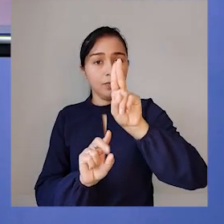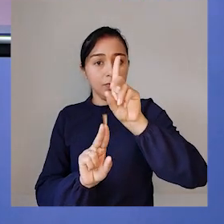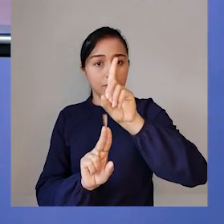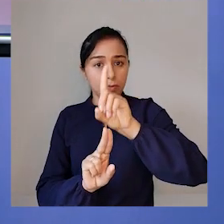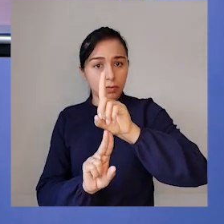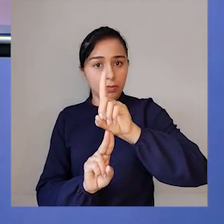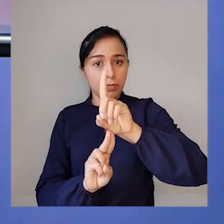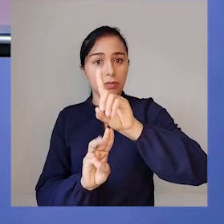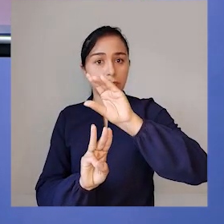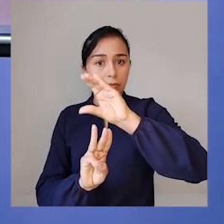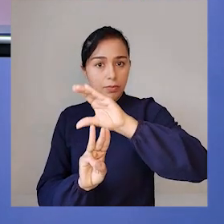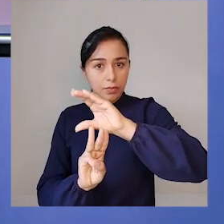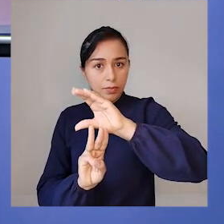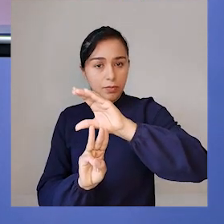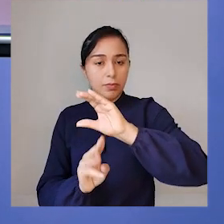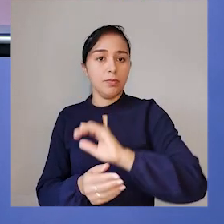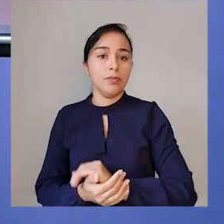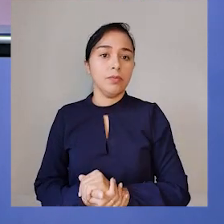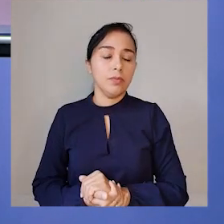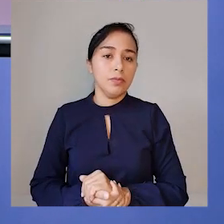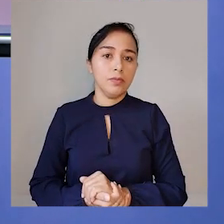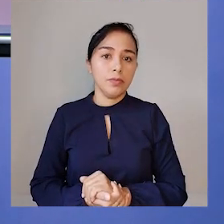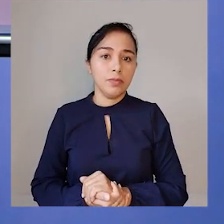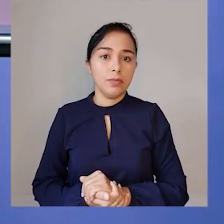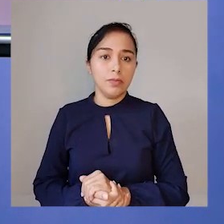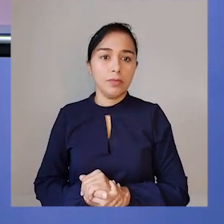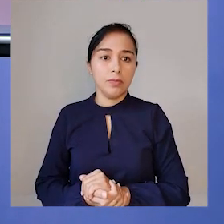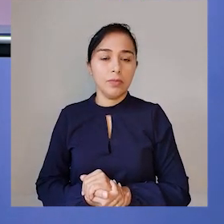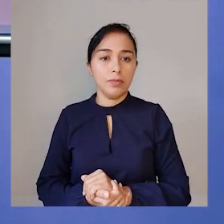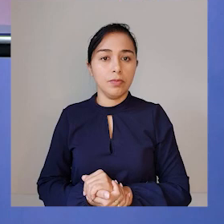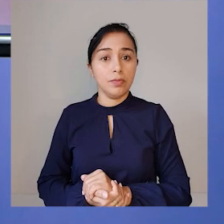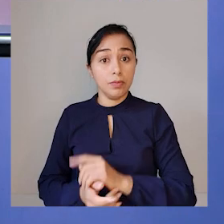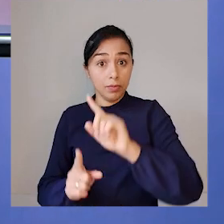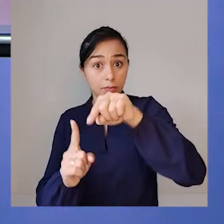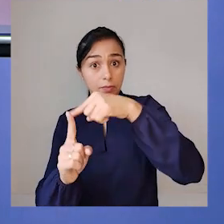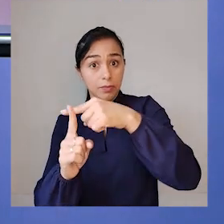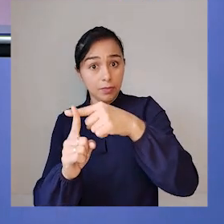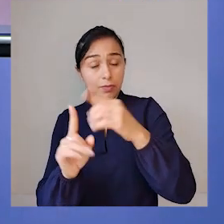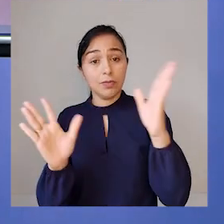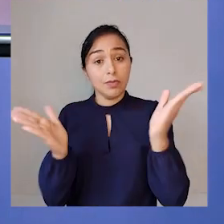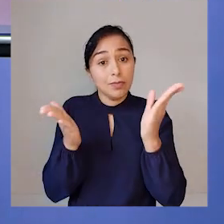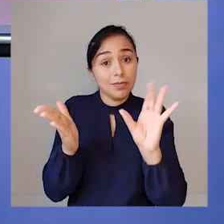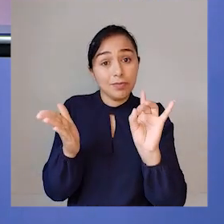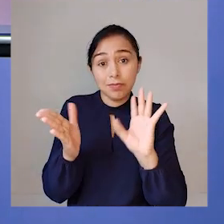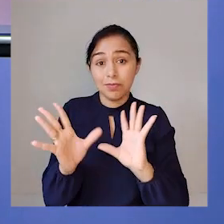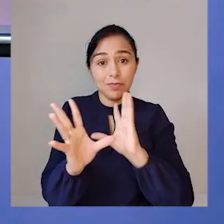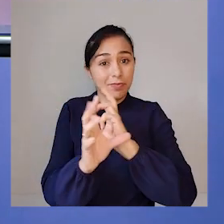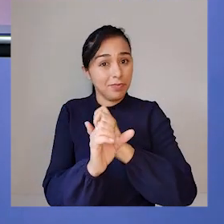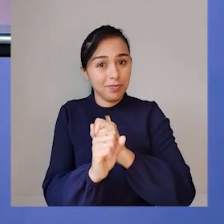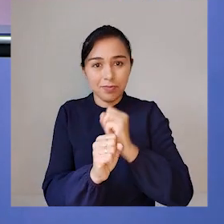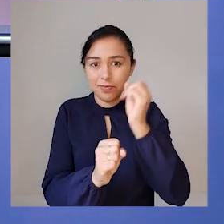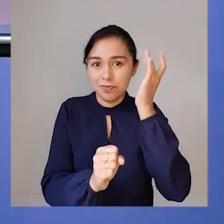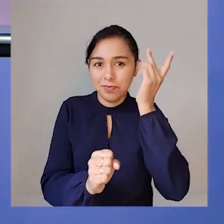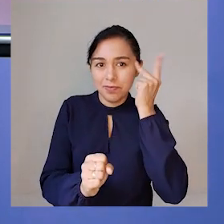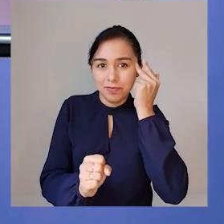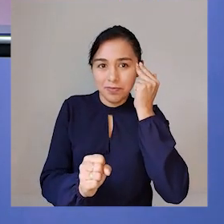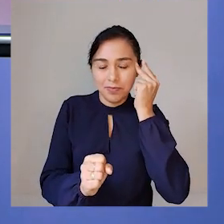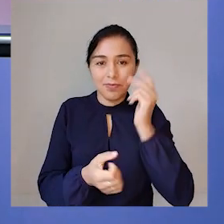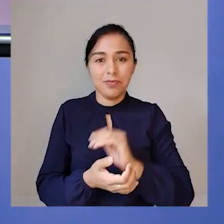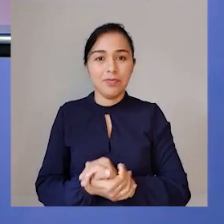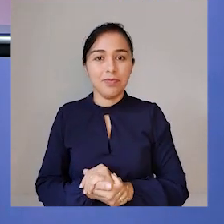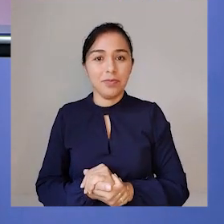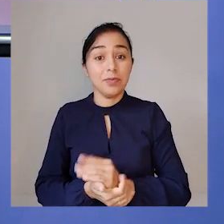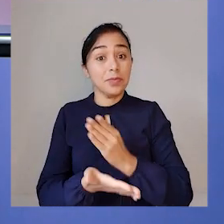para fazer a separação aqui das parcelas, coloco o sinal de mais e efetuo a adição normalmente.